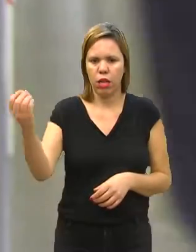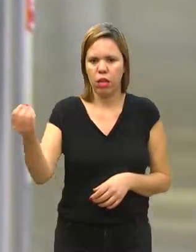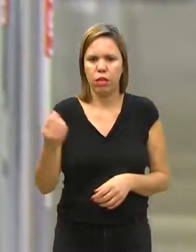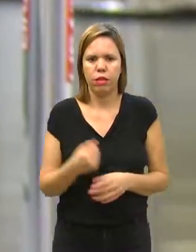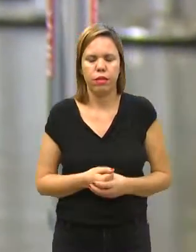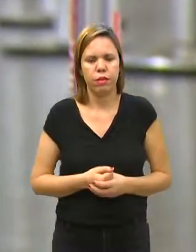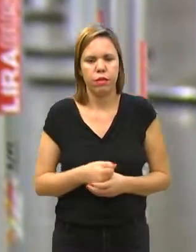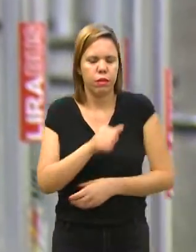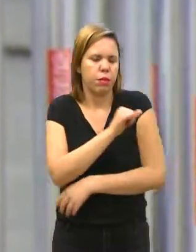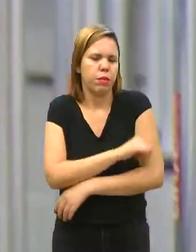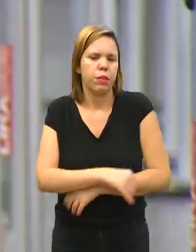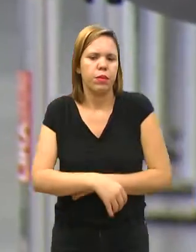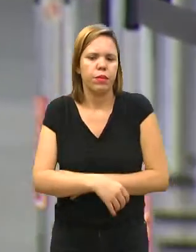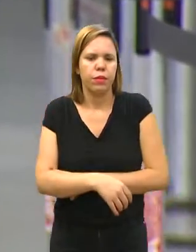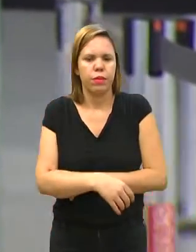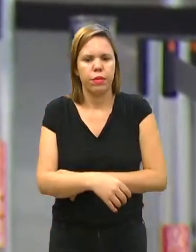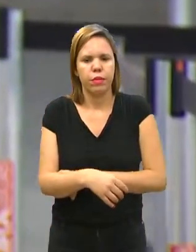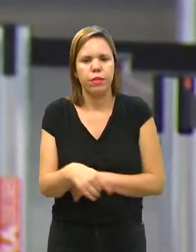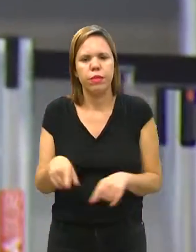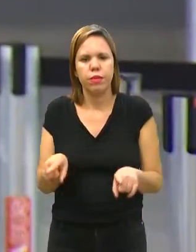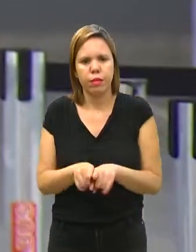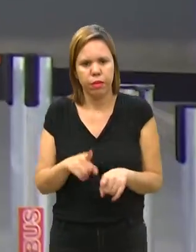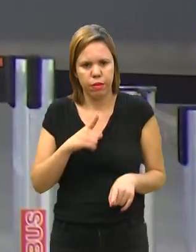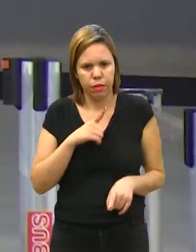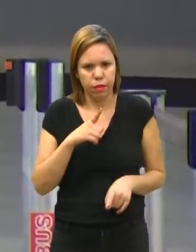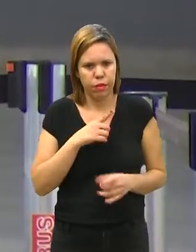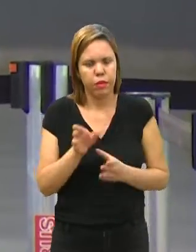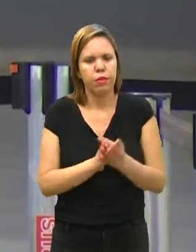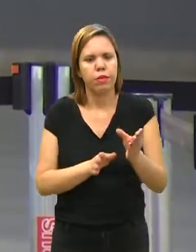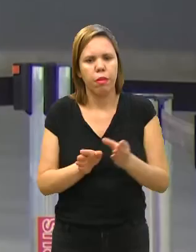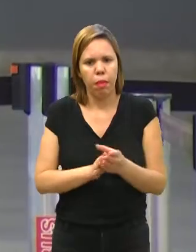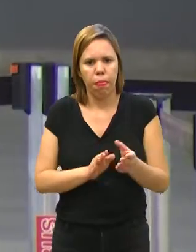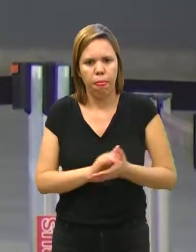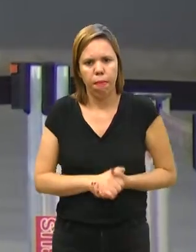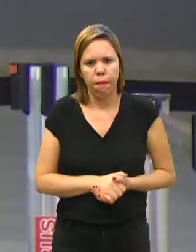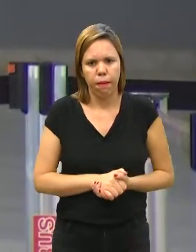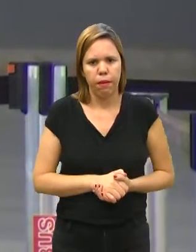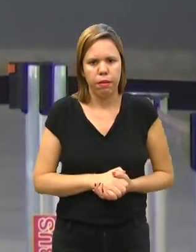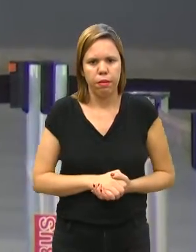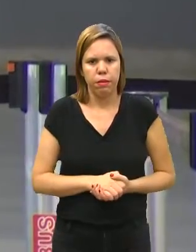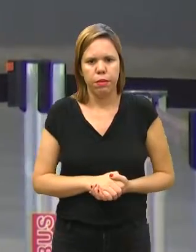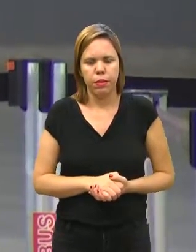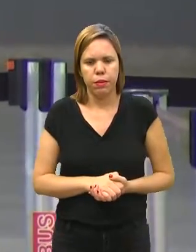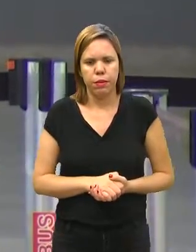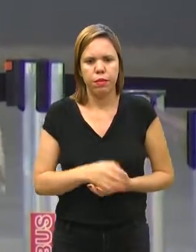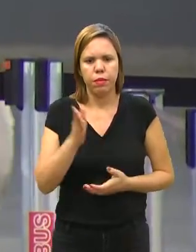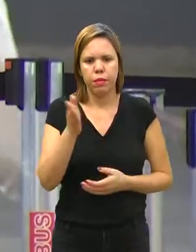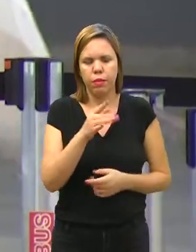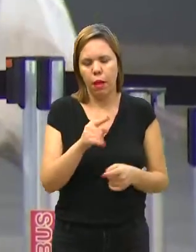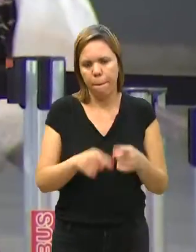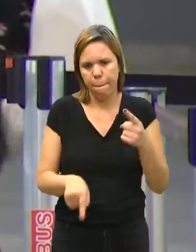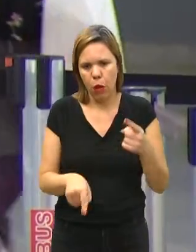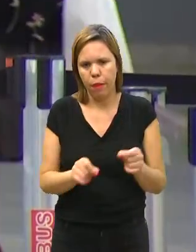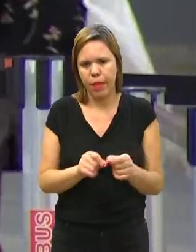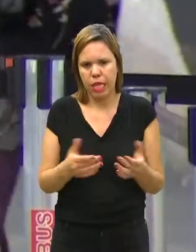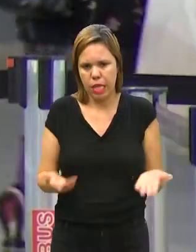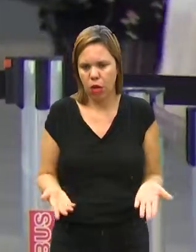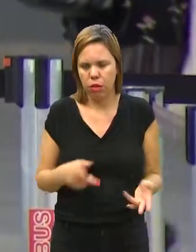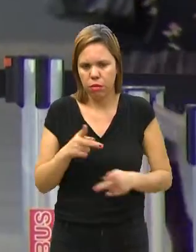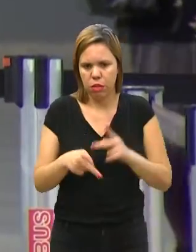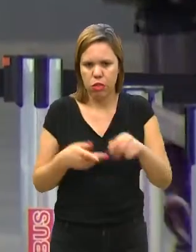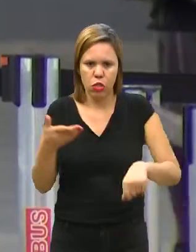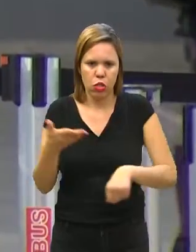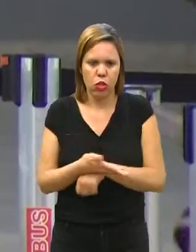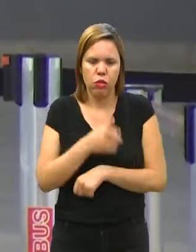lá para o Rio de Janeiro. Também existe a recomendação da proibição do acesso das pessoas